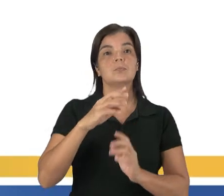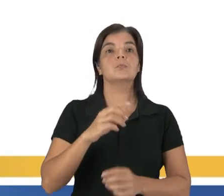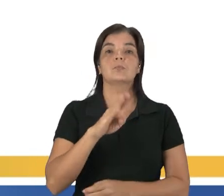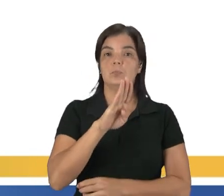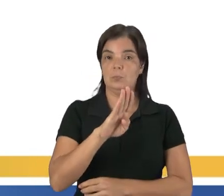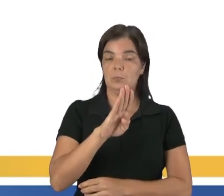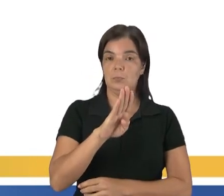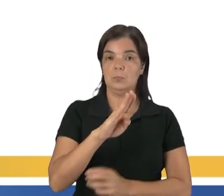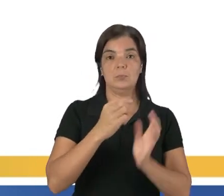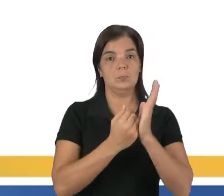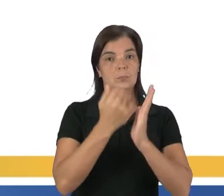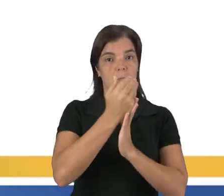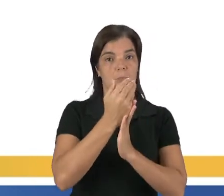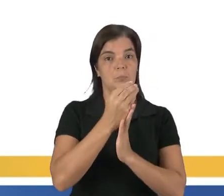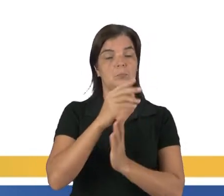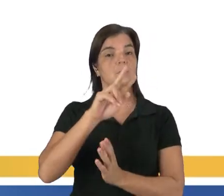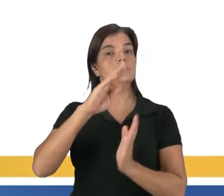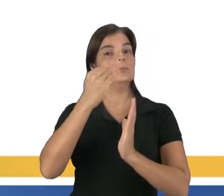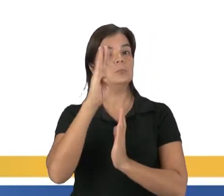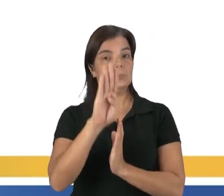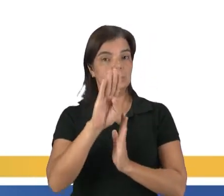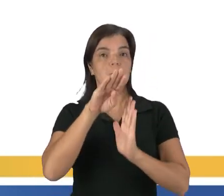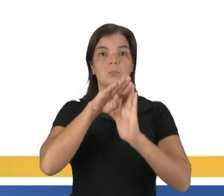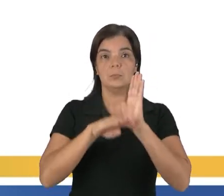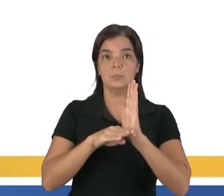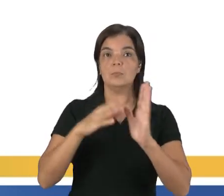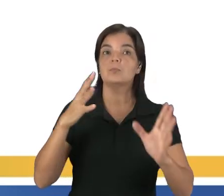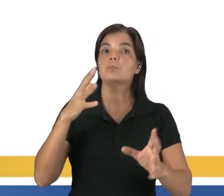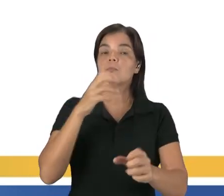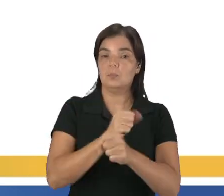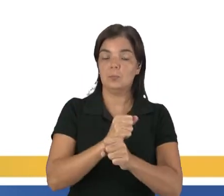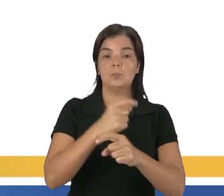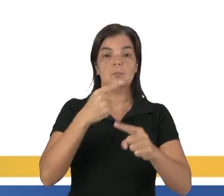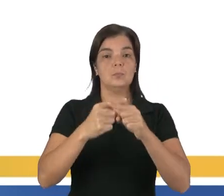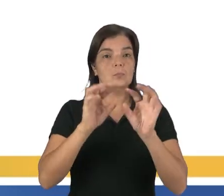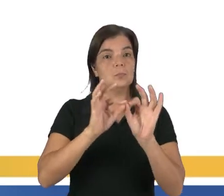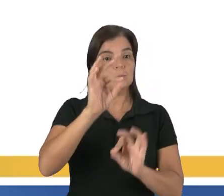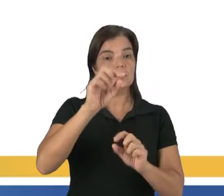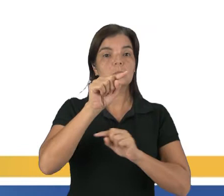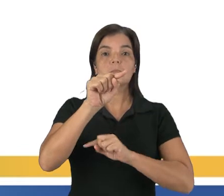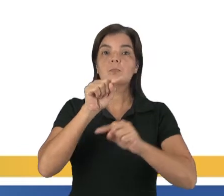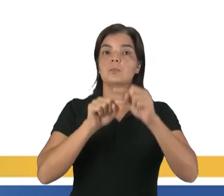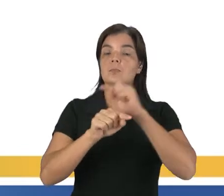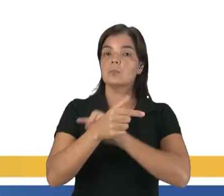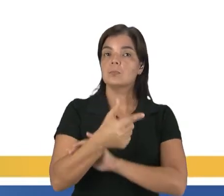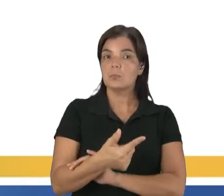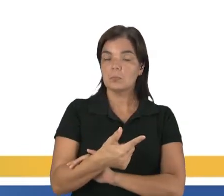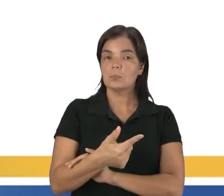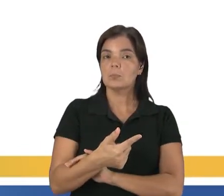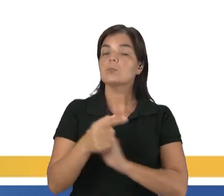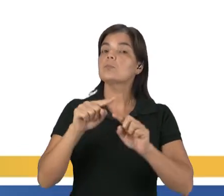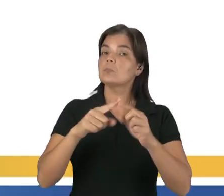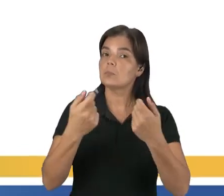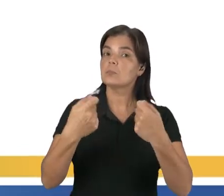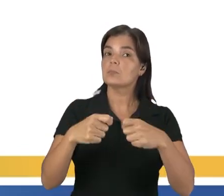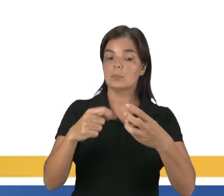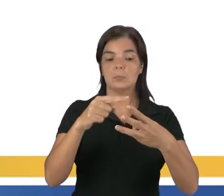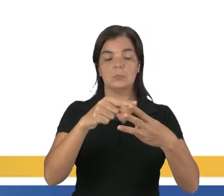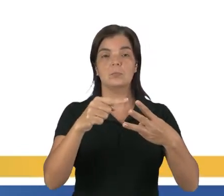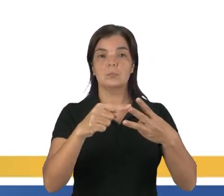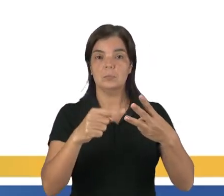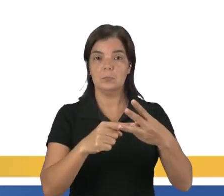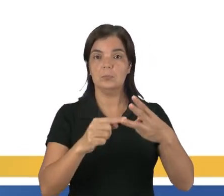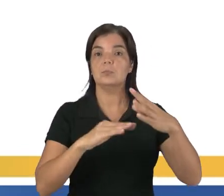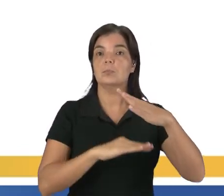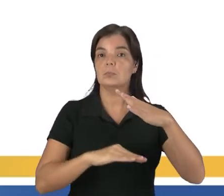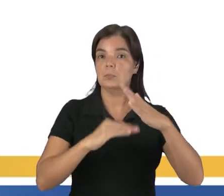igual a base maior mais base menor, somou, multiplicou com a altura e divide por 2. Então, é necessário 3 elementos,